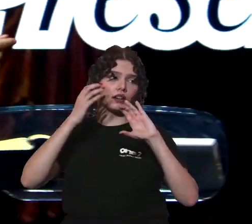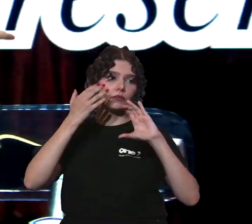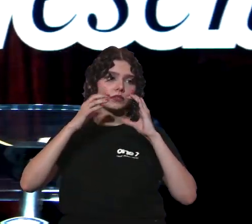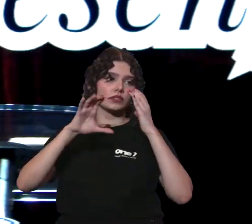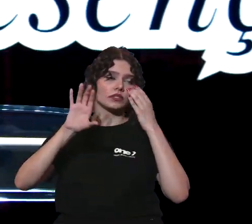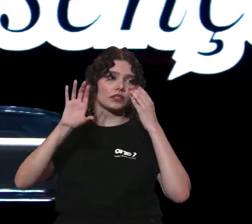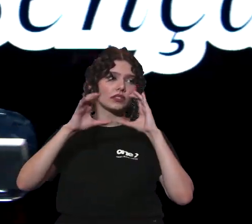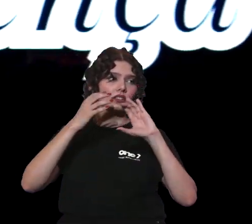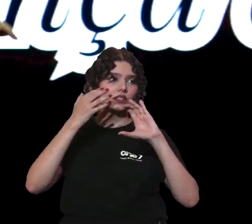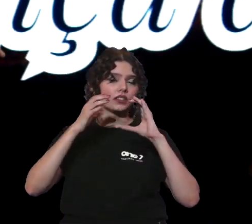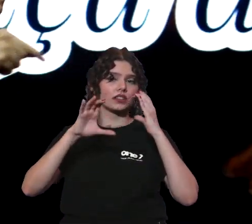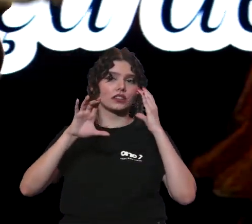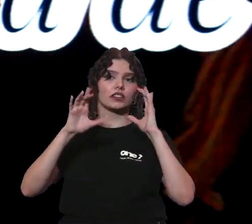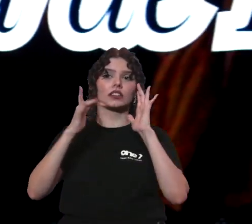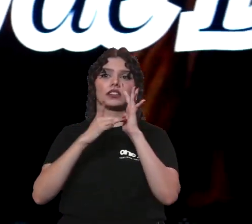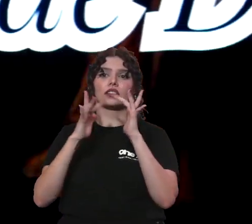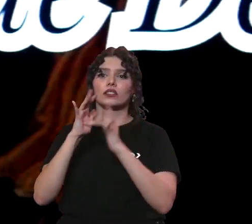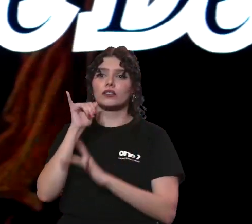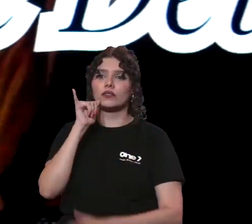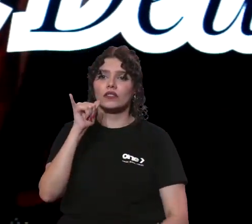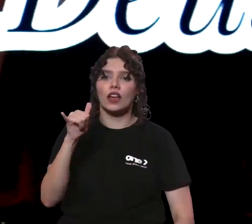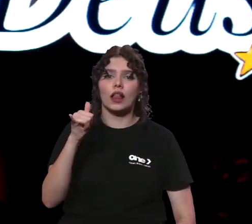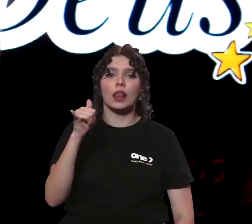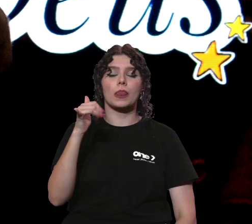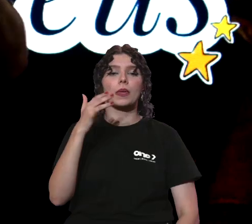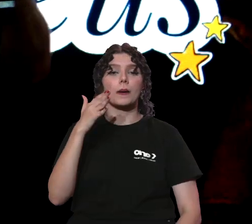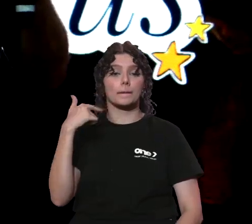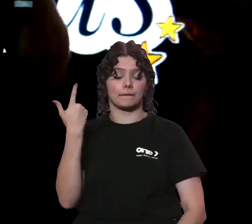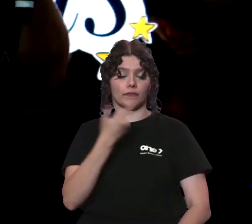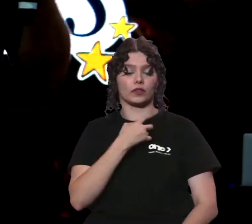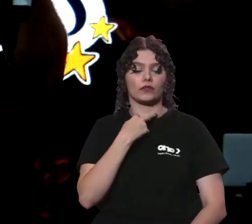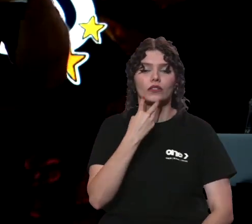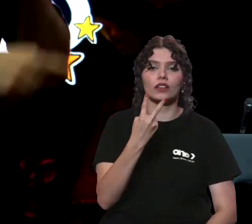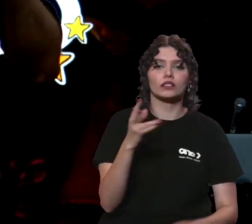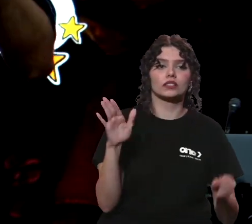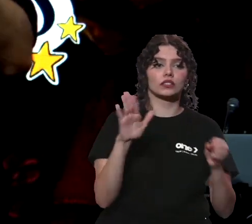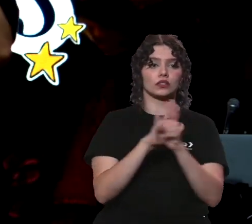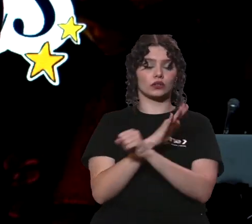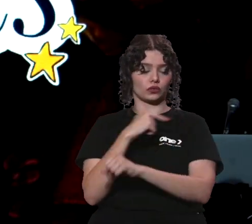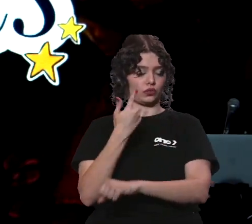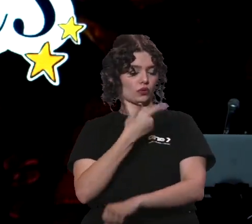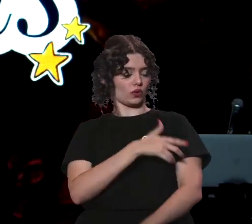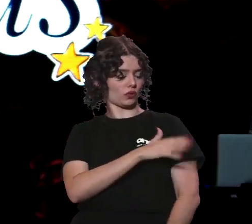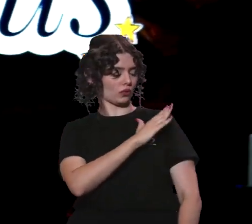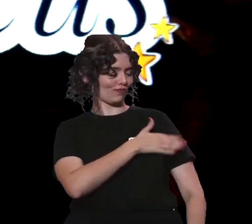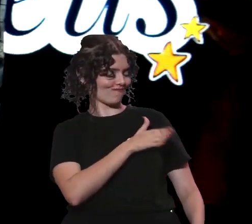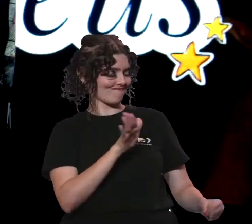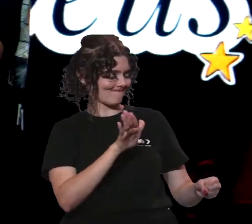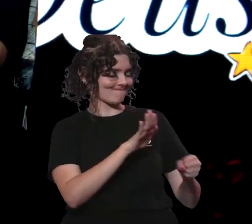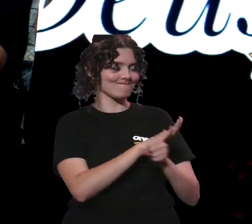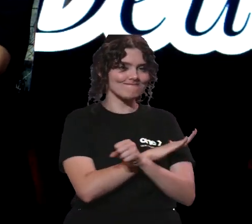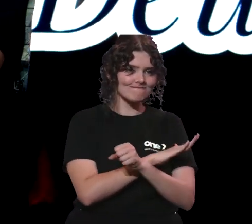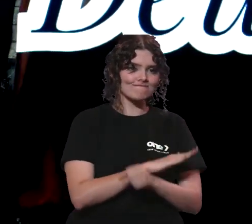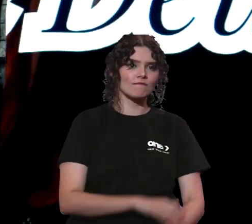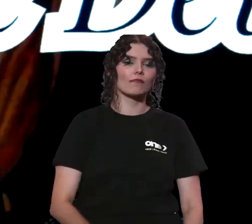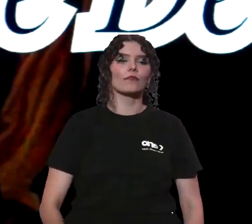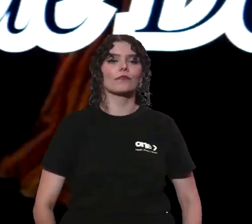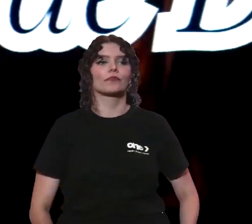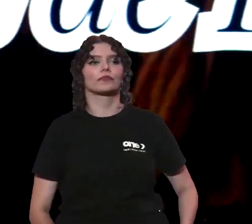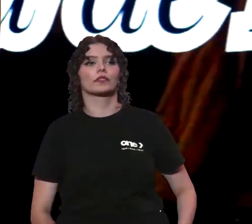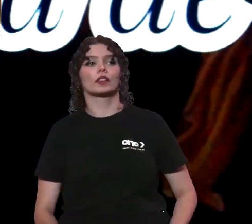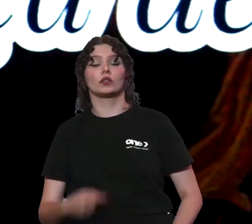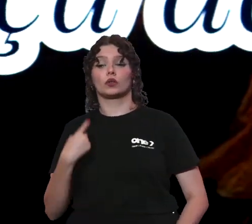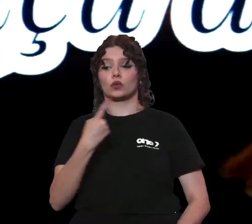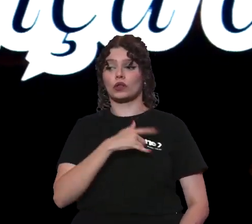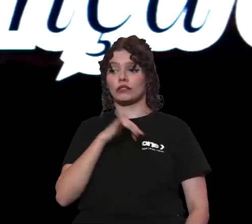Porque Jesus disse, da boca fala o que está cheio o nosso coração. Da boca